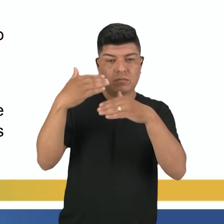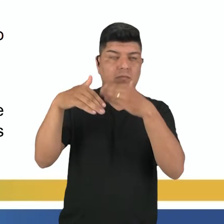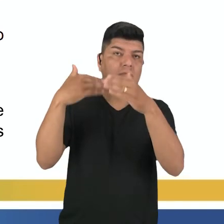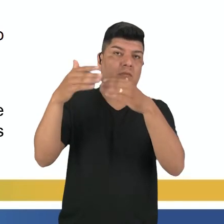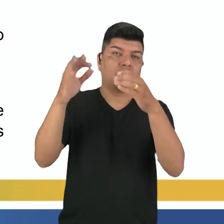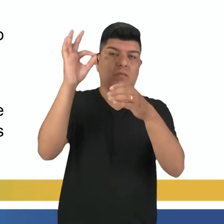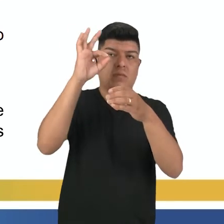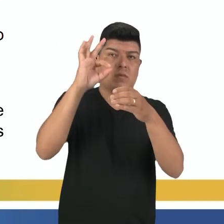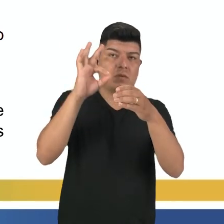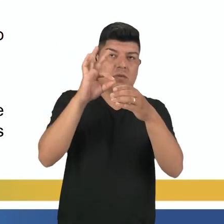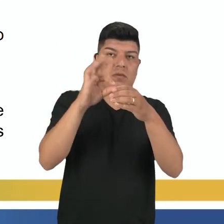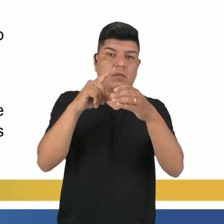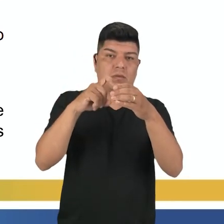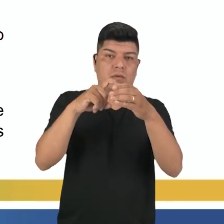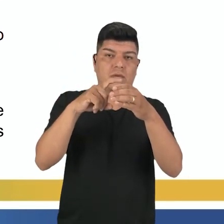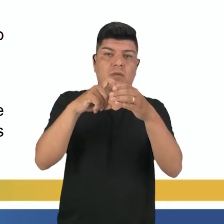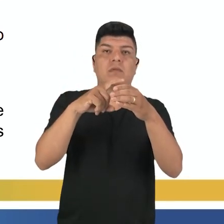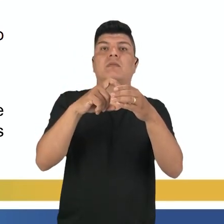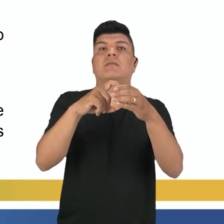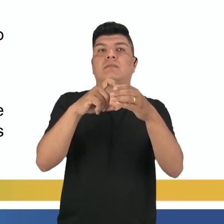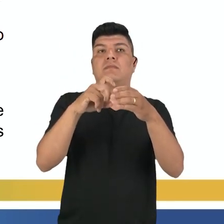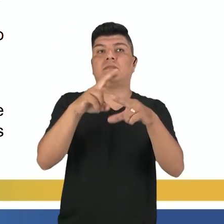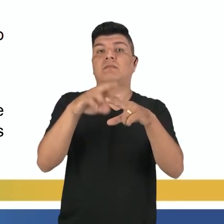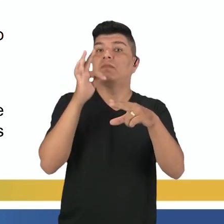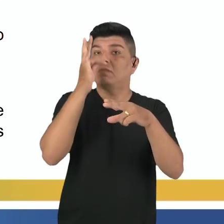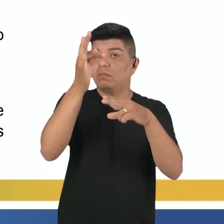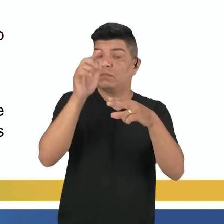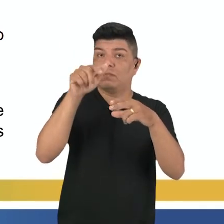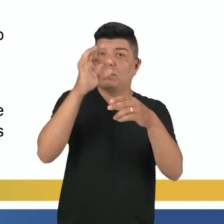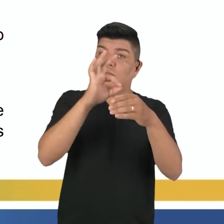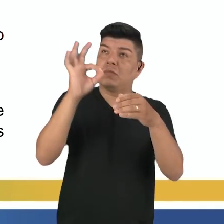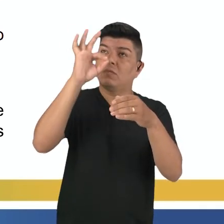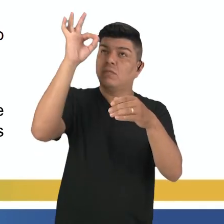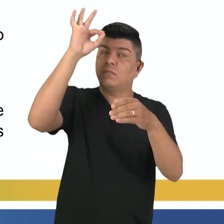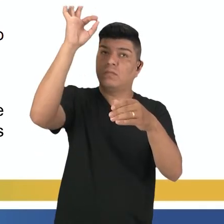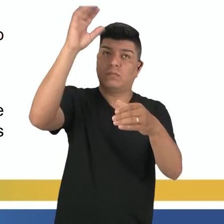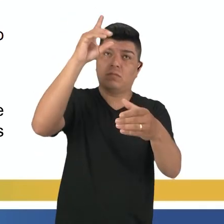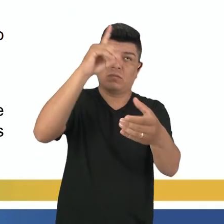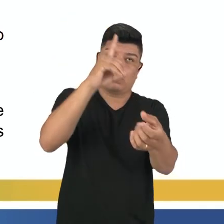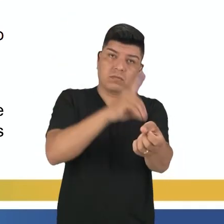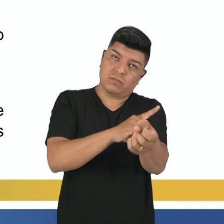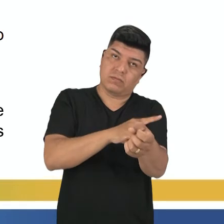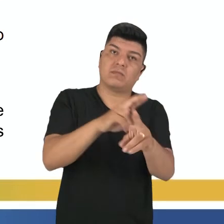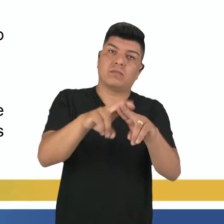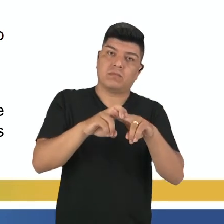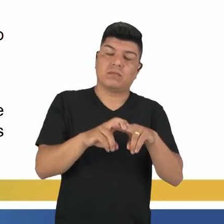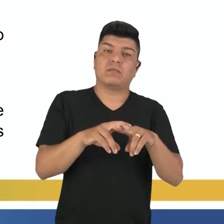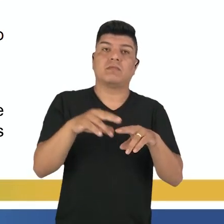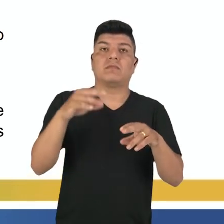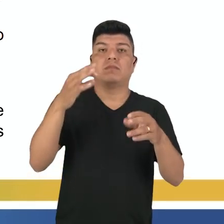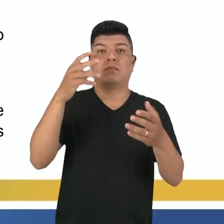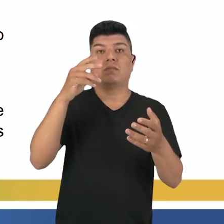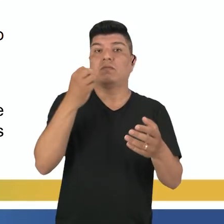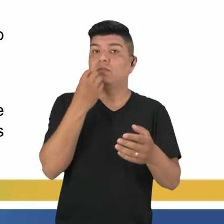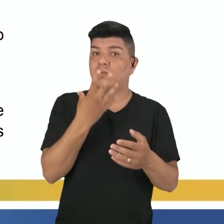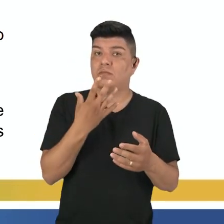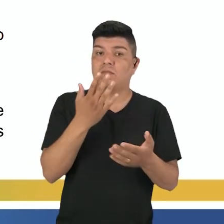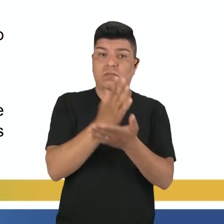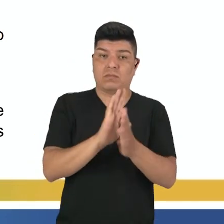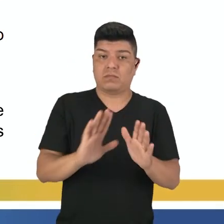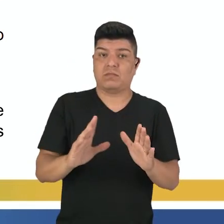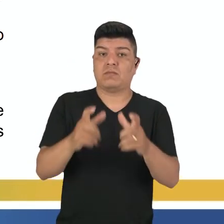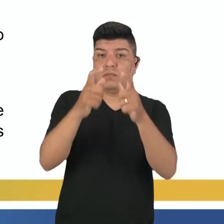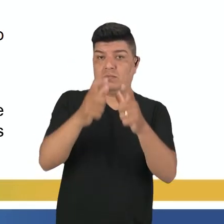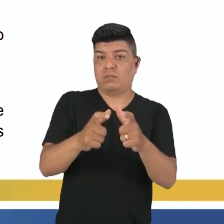desenvolvimento da larva desse animal. E futuramente ele se tornar um mosquito, Então, o ideal é que a gente acabe com